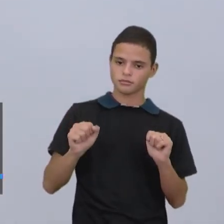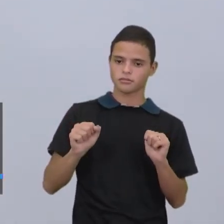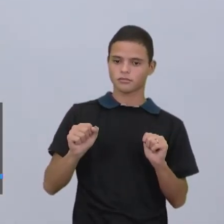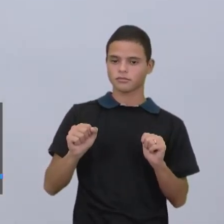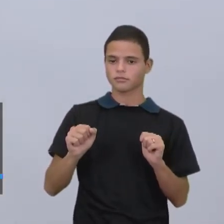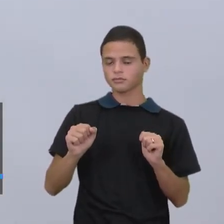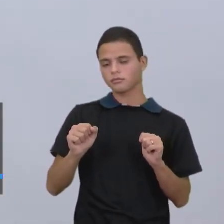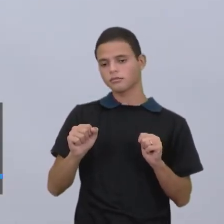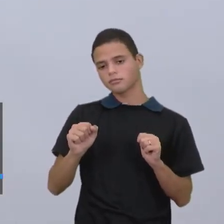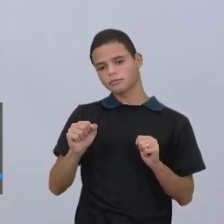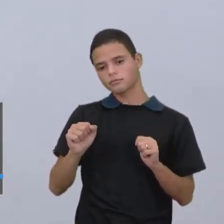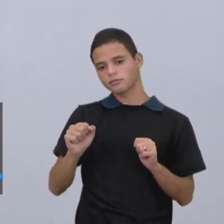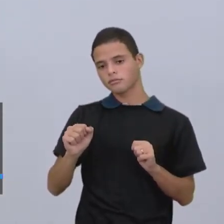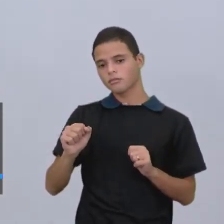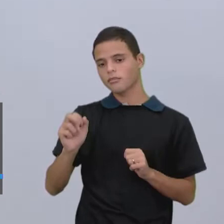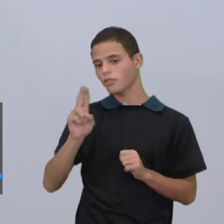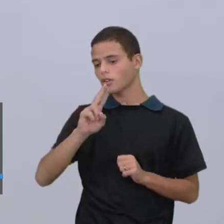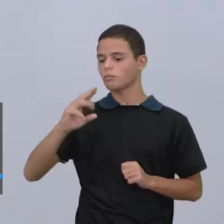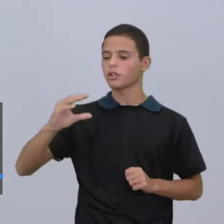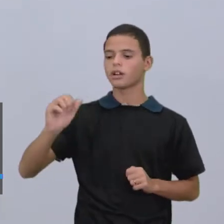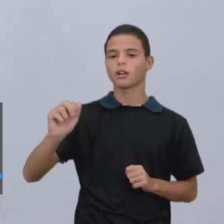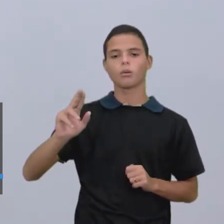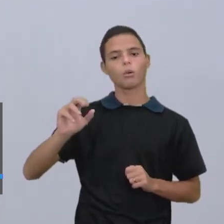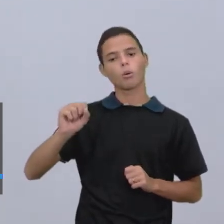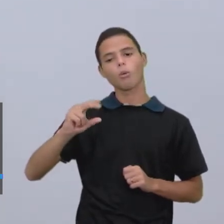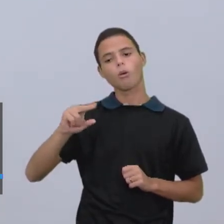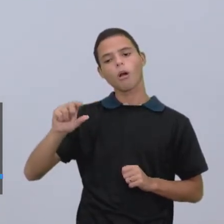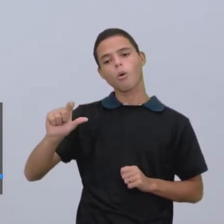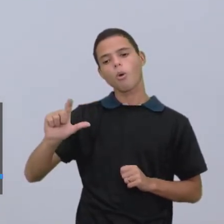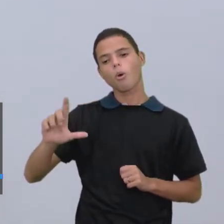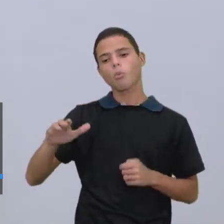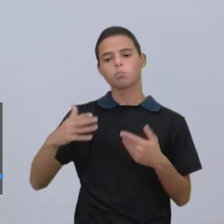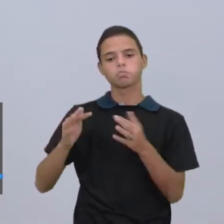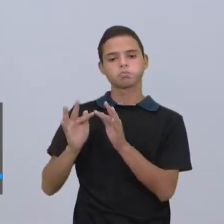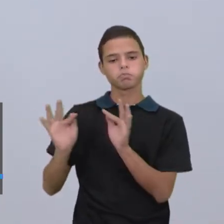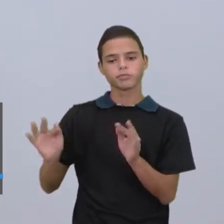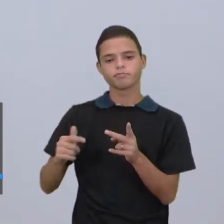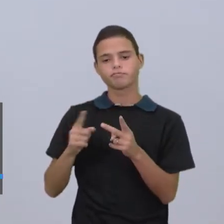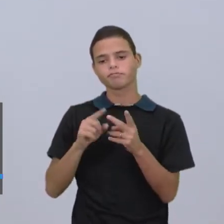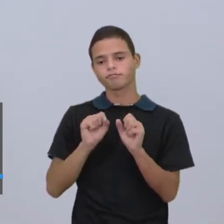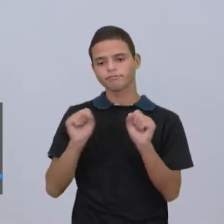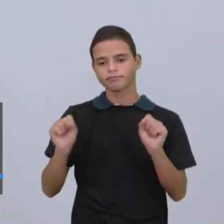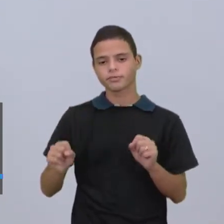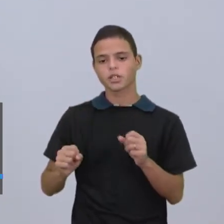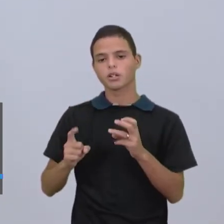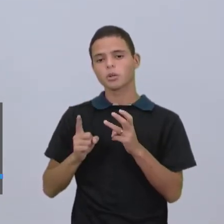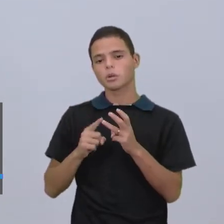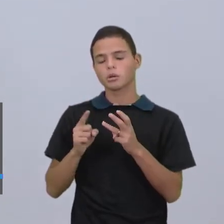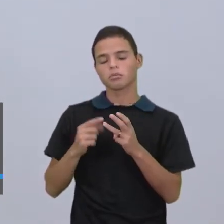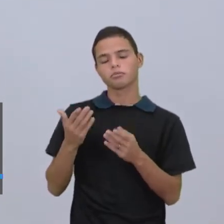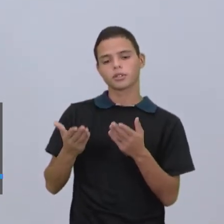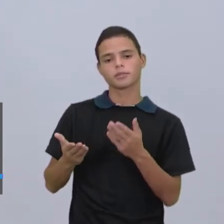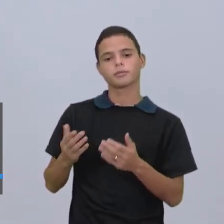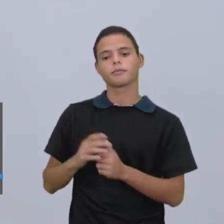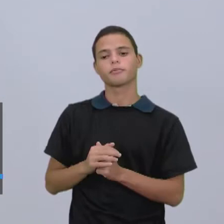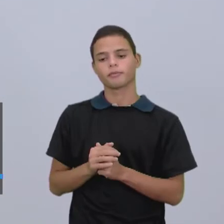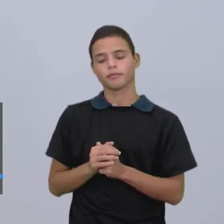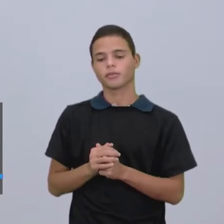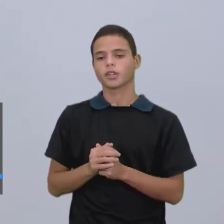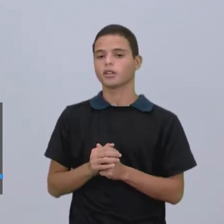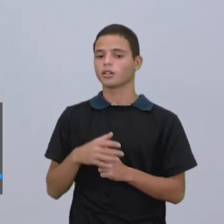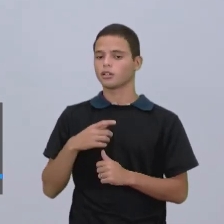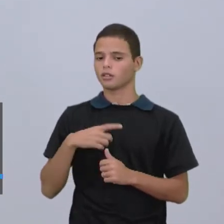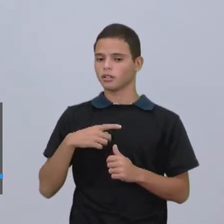amostragem que a gente tem lá chamada de casual ou simples, ou a sistemática, ou a estratificada proporcional. Então a gente vai abordar um